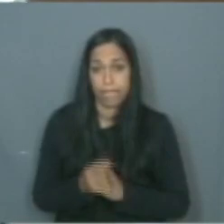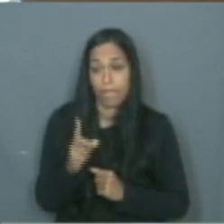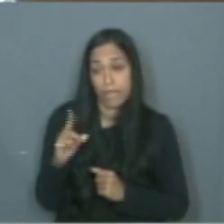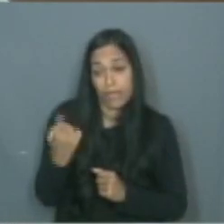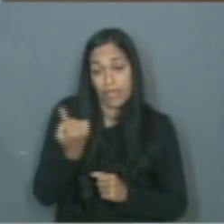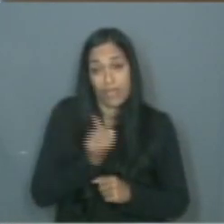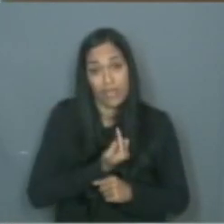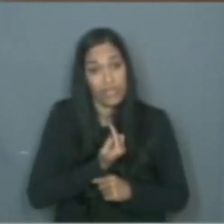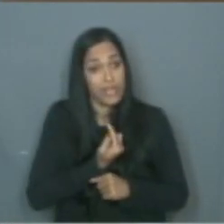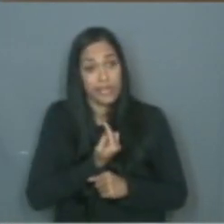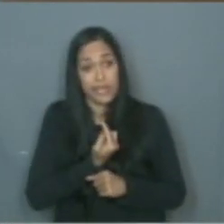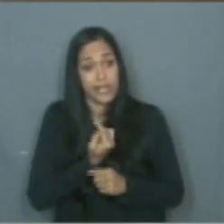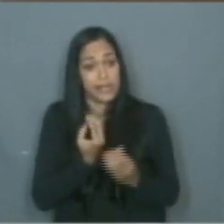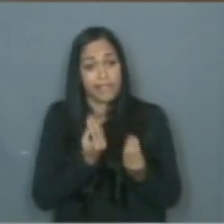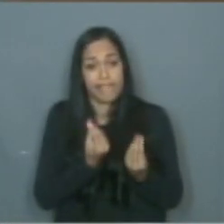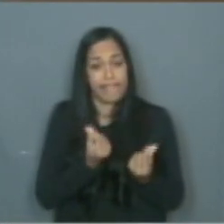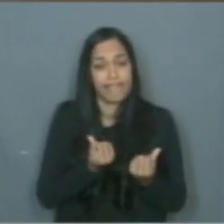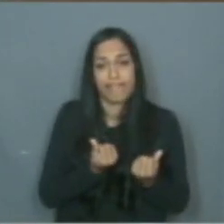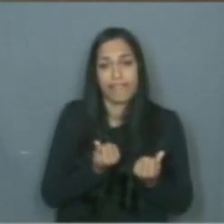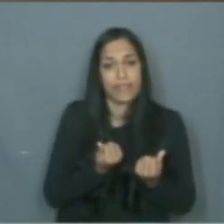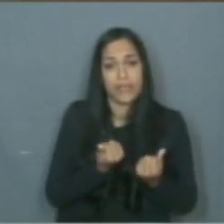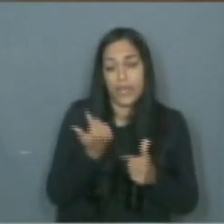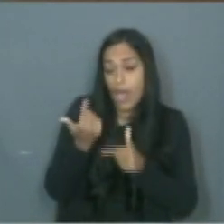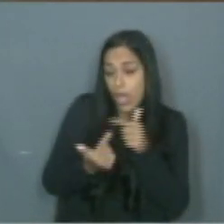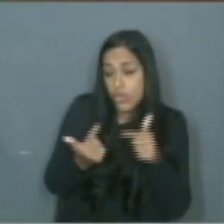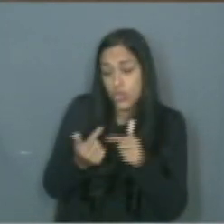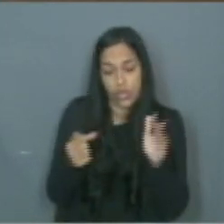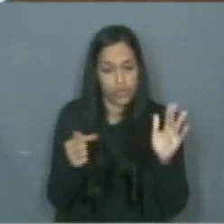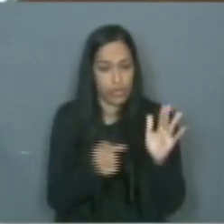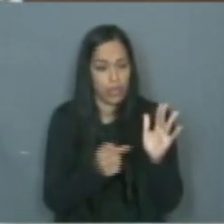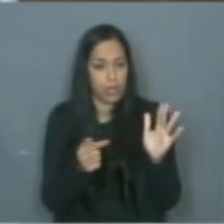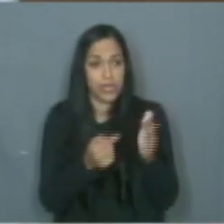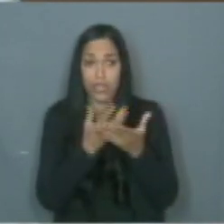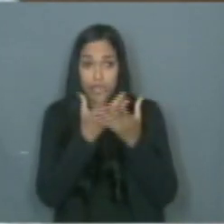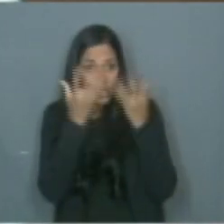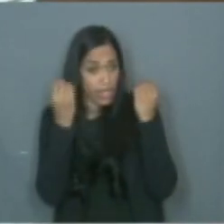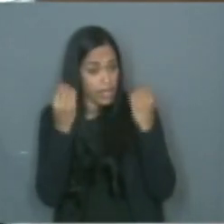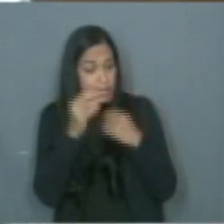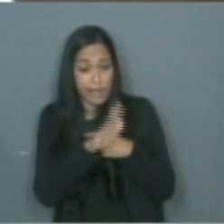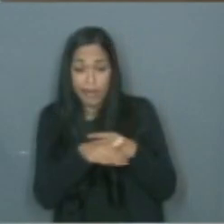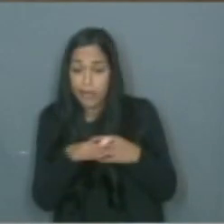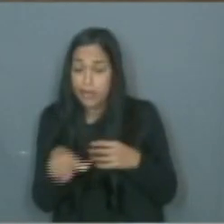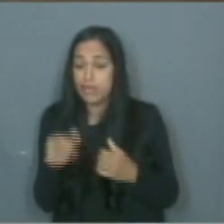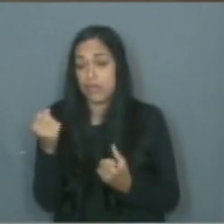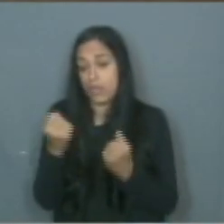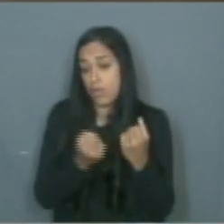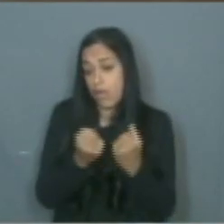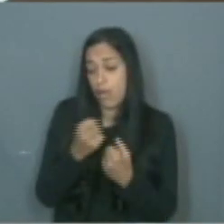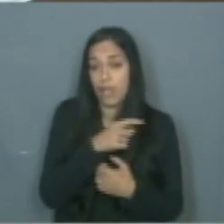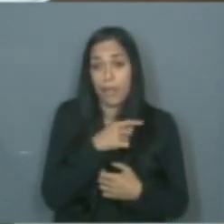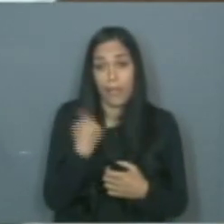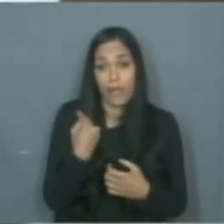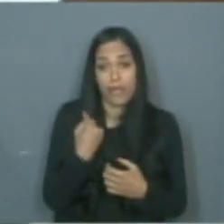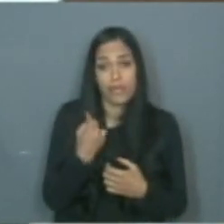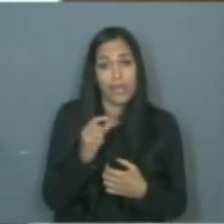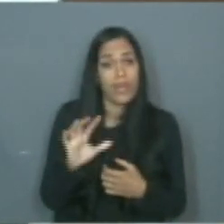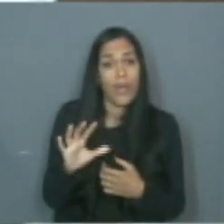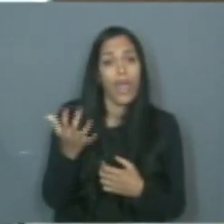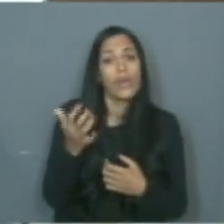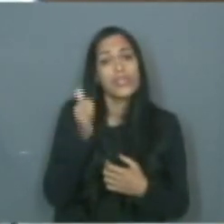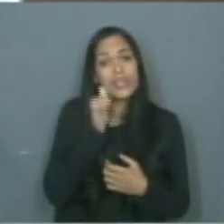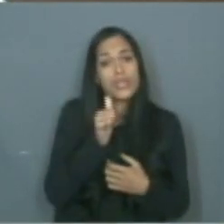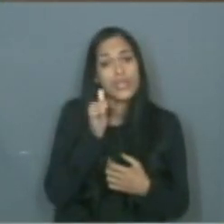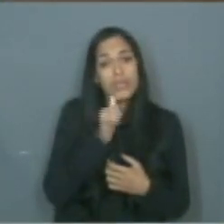às vezes, reféns de ações como essa. Esquece-se a criança no carro, a criança morre. Sabe o que acontece com essa